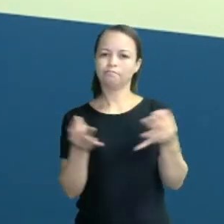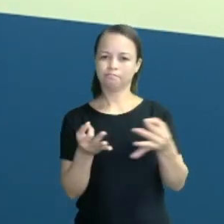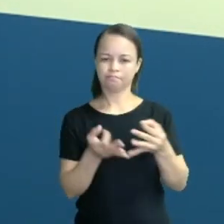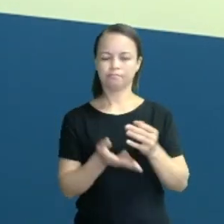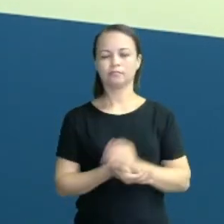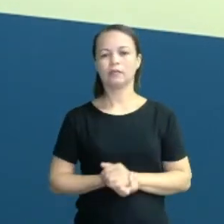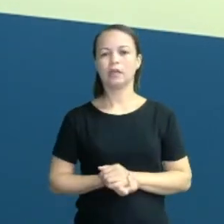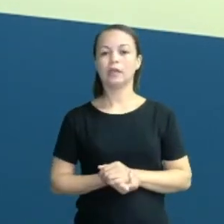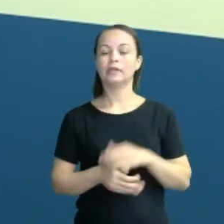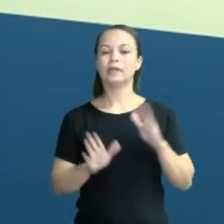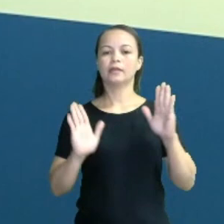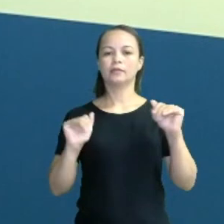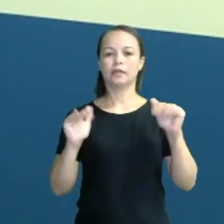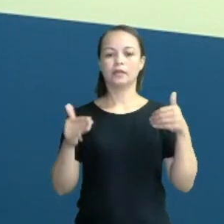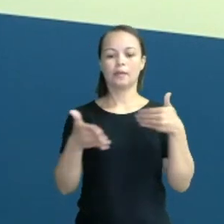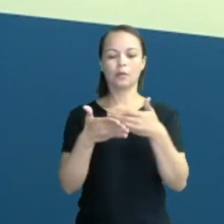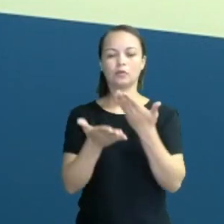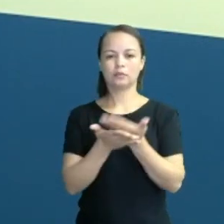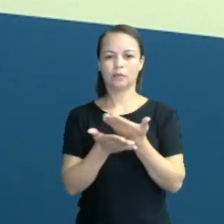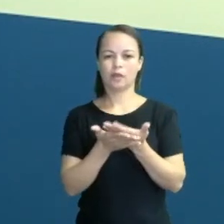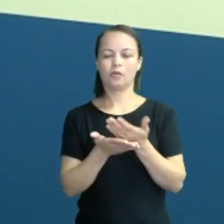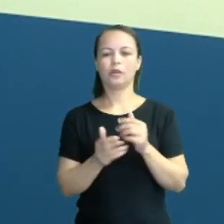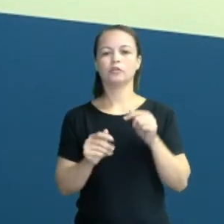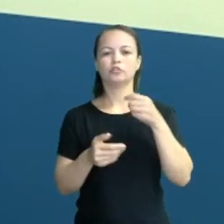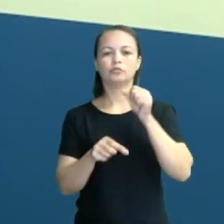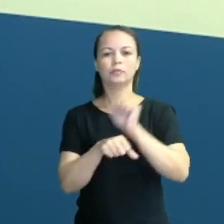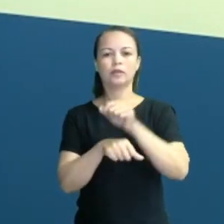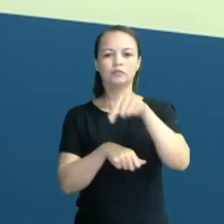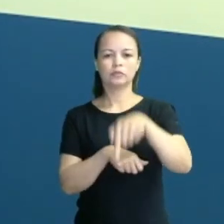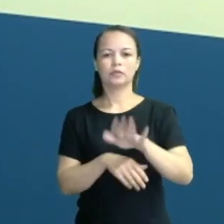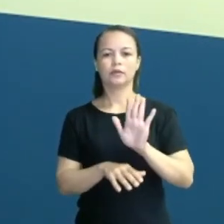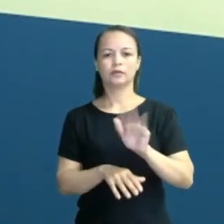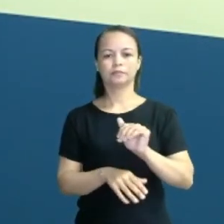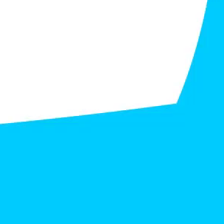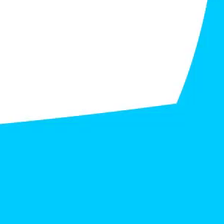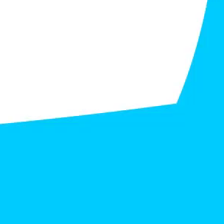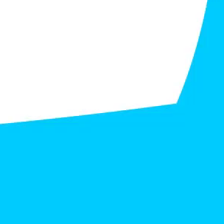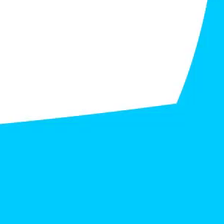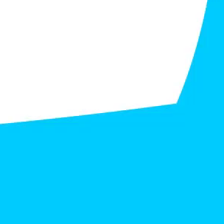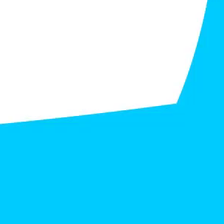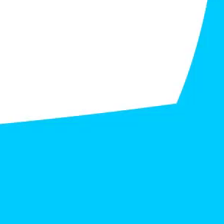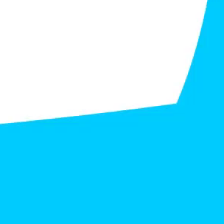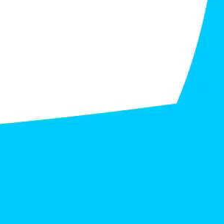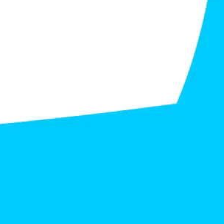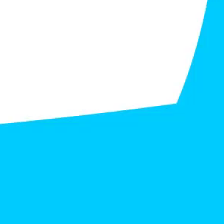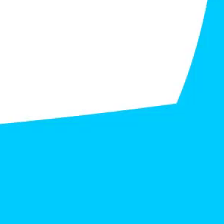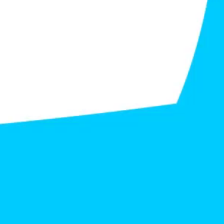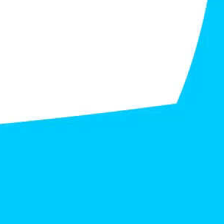E até a nossa próxima aula, gente. Te espero aqui.